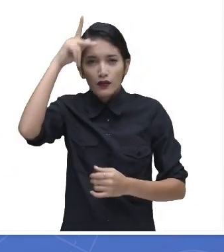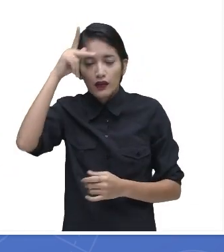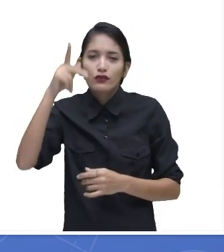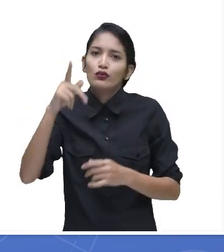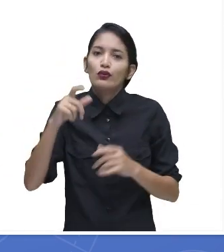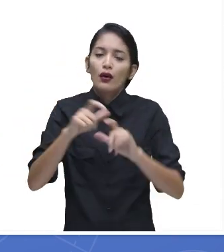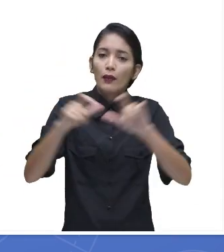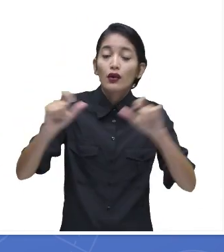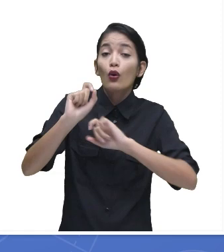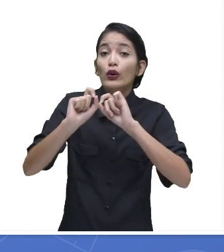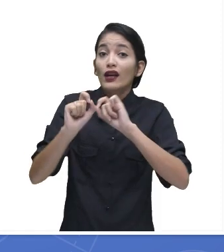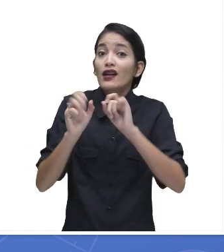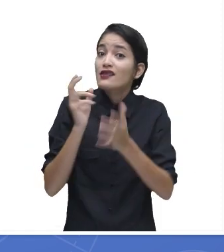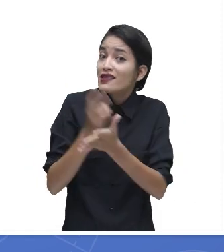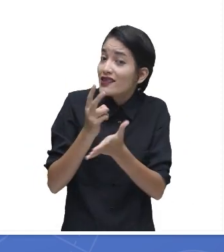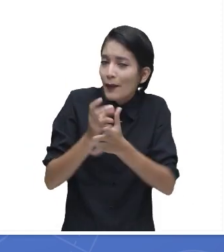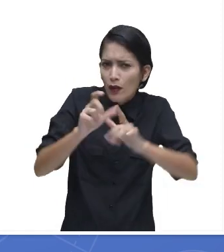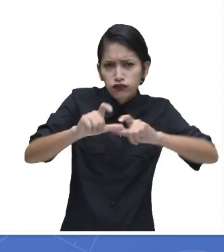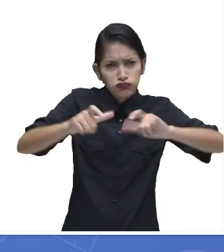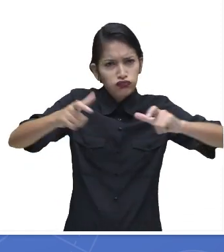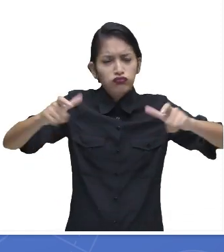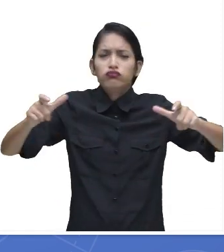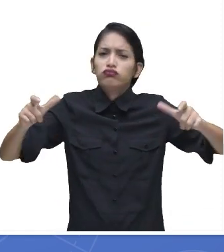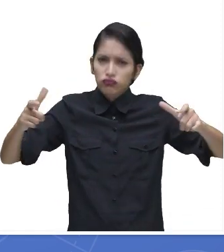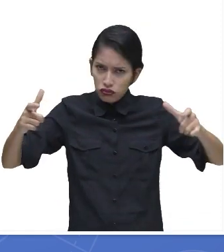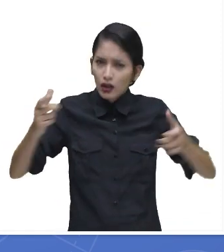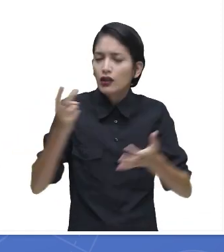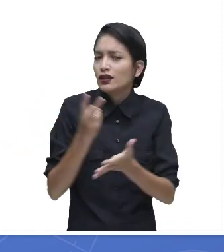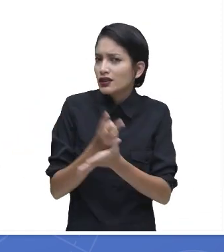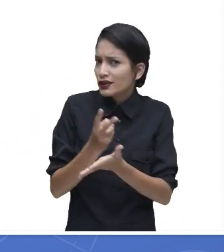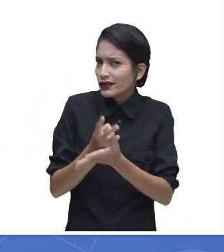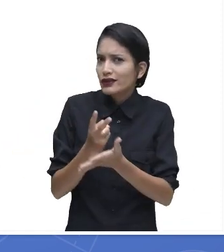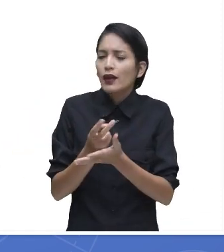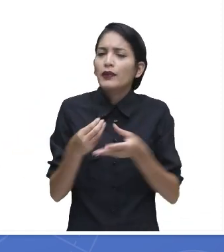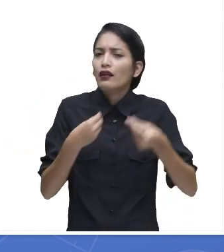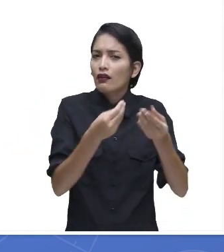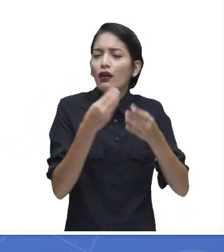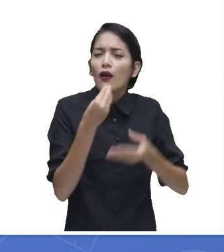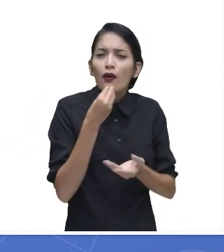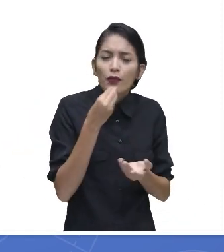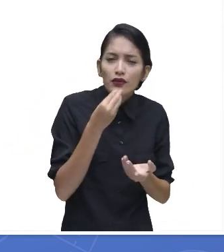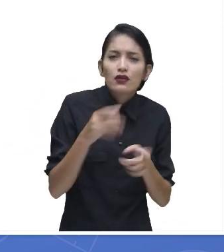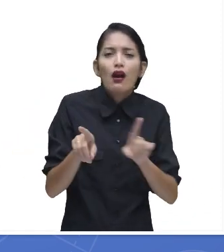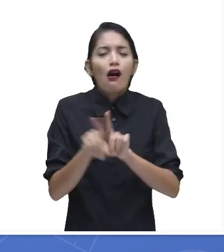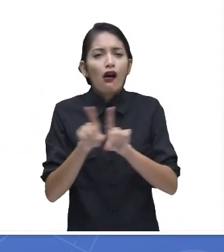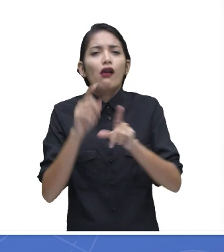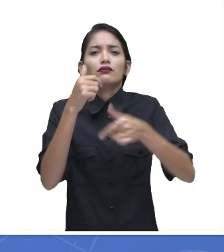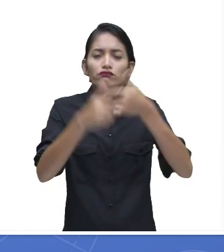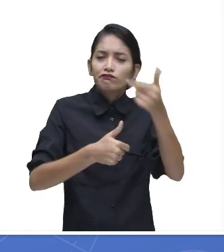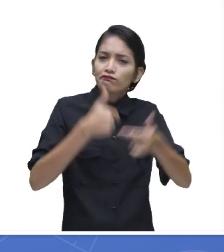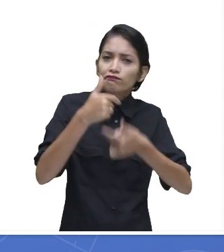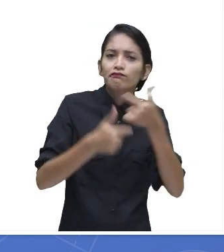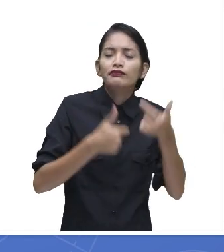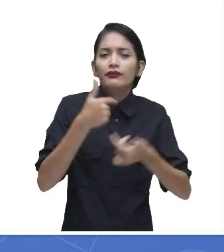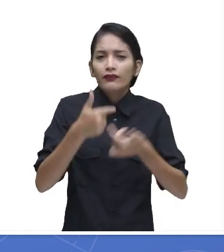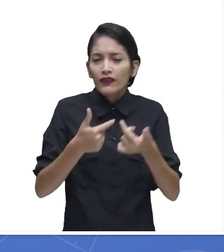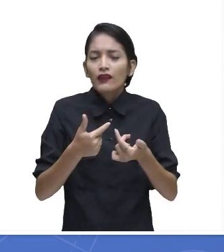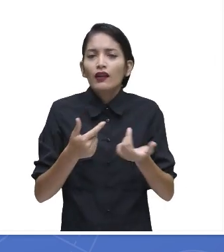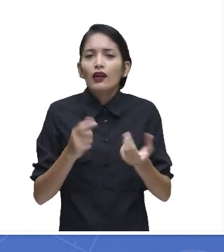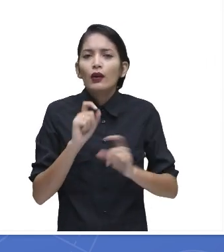geral, é crescer sempre, né? Ter cada vez mais oportunidades, cada vez mais empregos, né? Cada vez mais